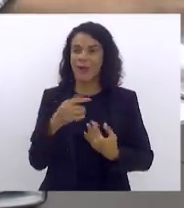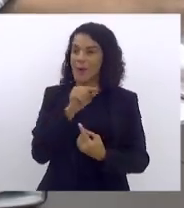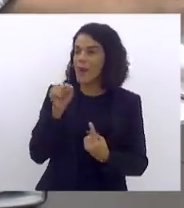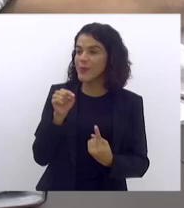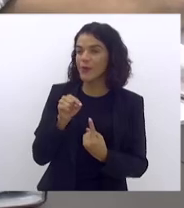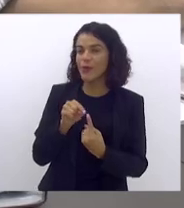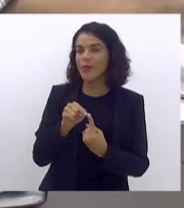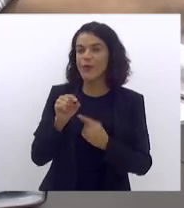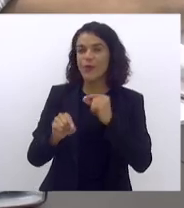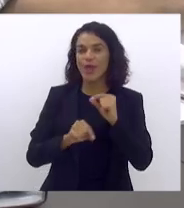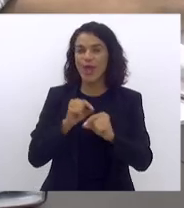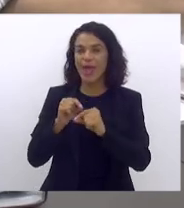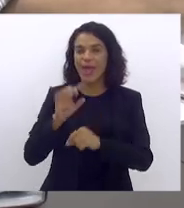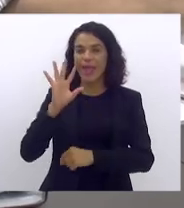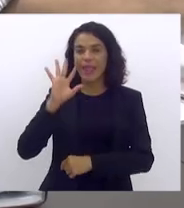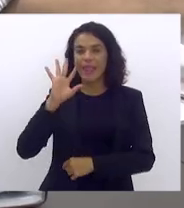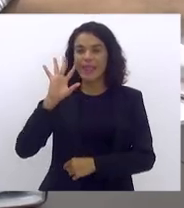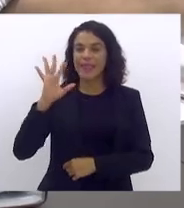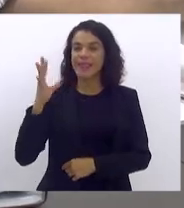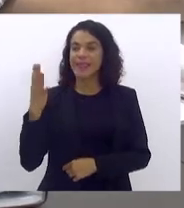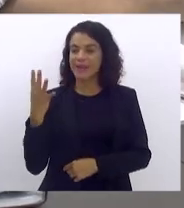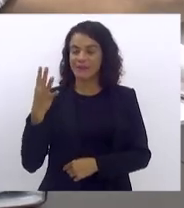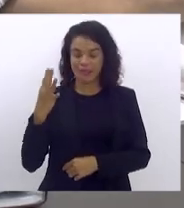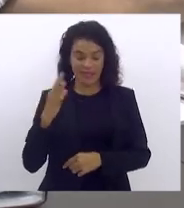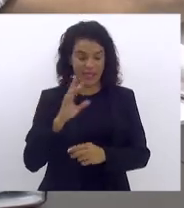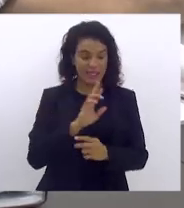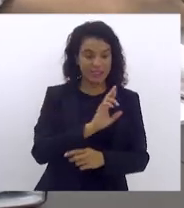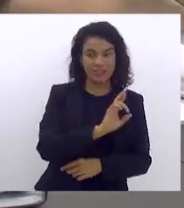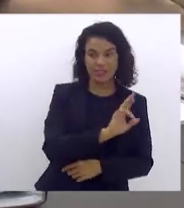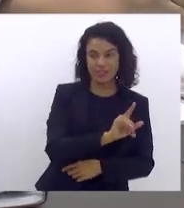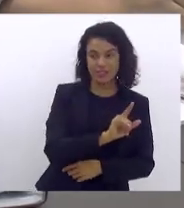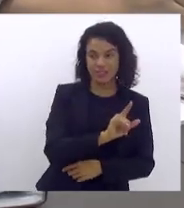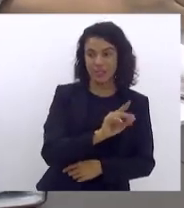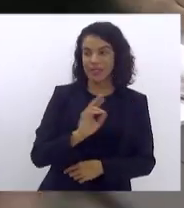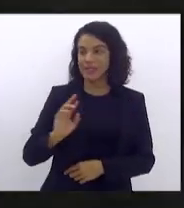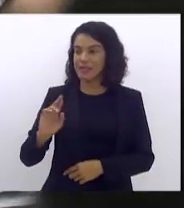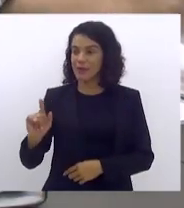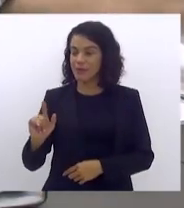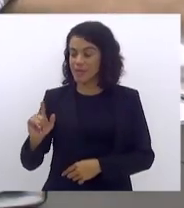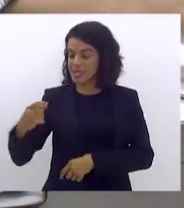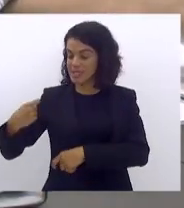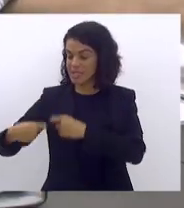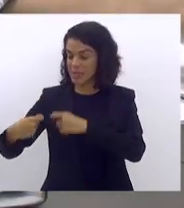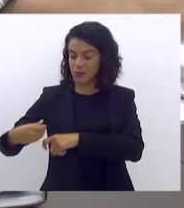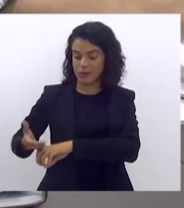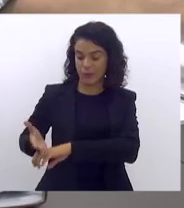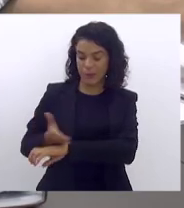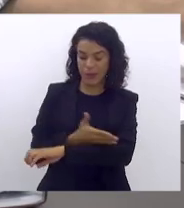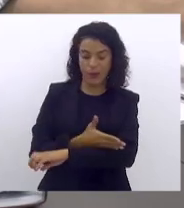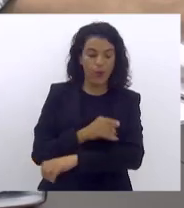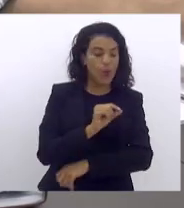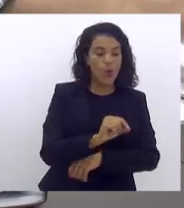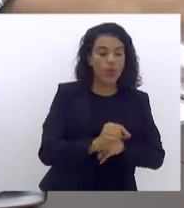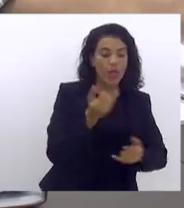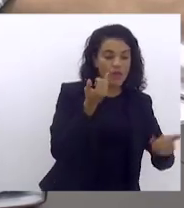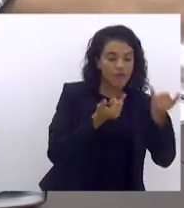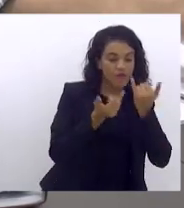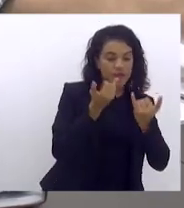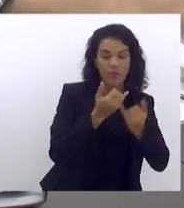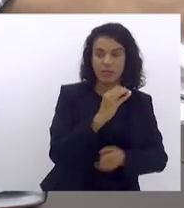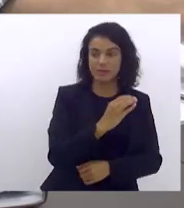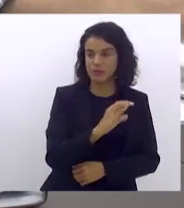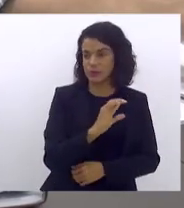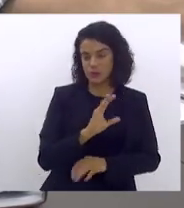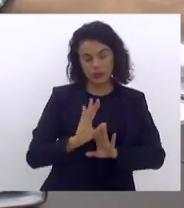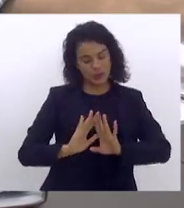apenas definir a diferença entre o que é sexualização precoce e o que é informação científica. Sim.